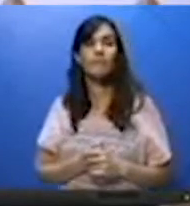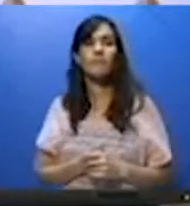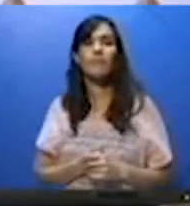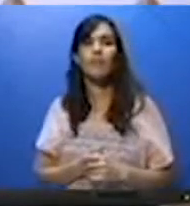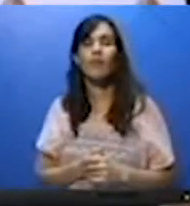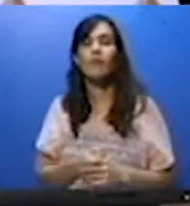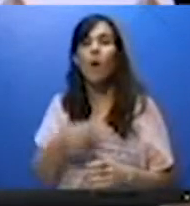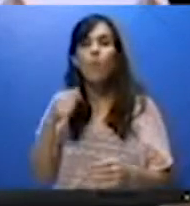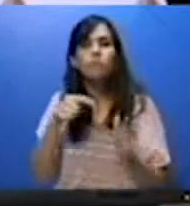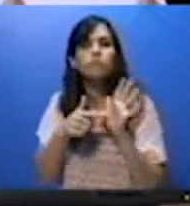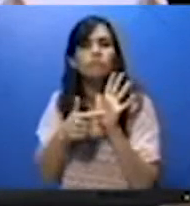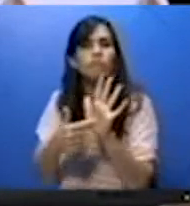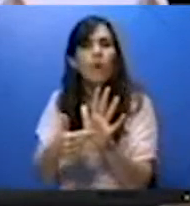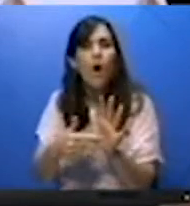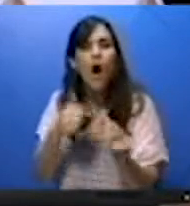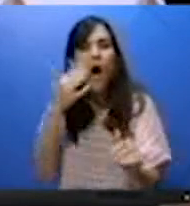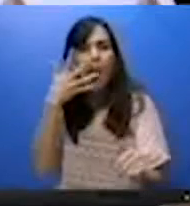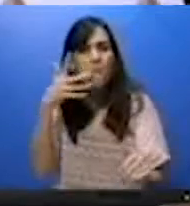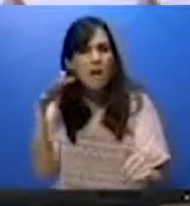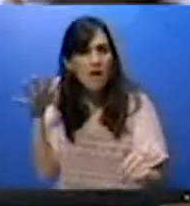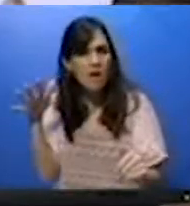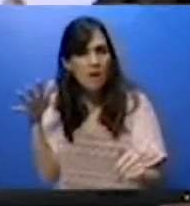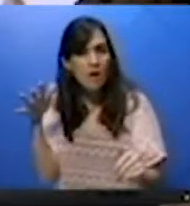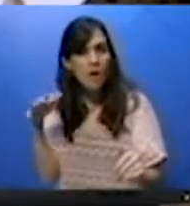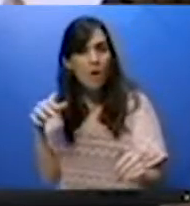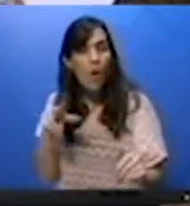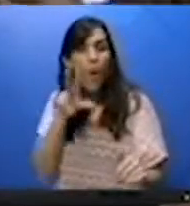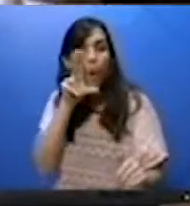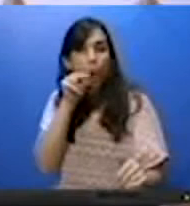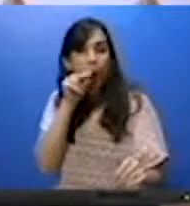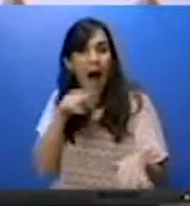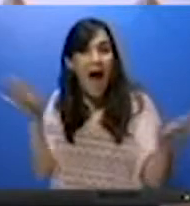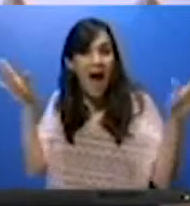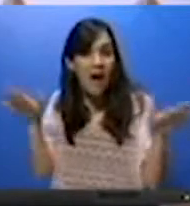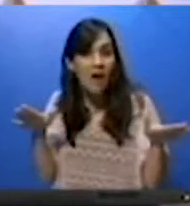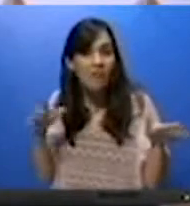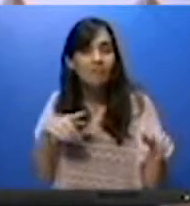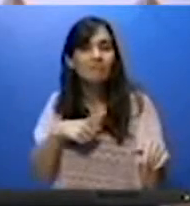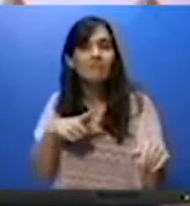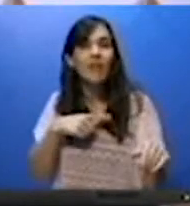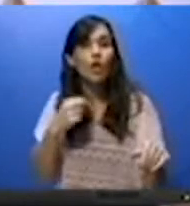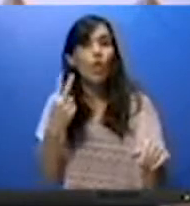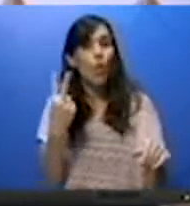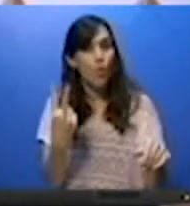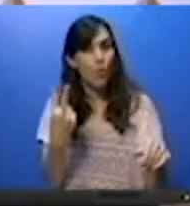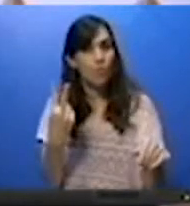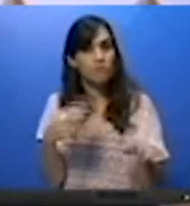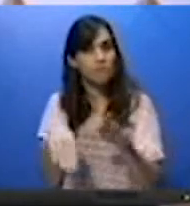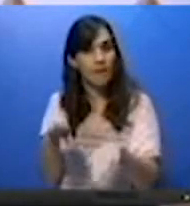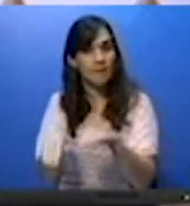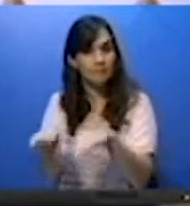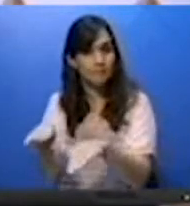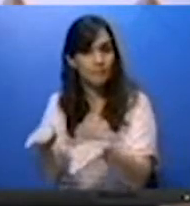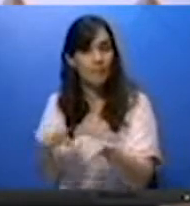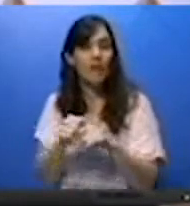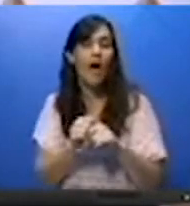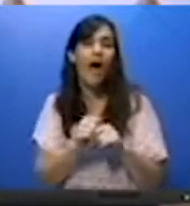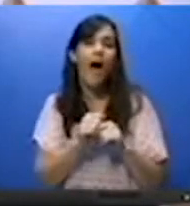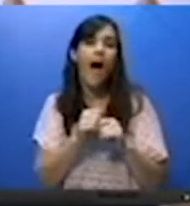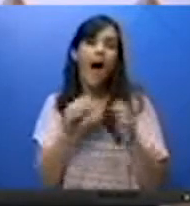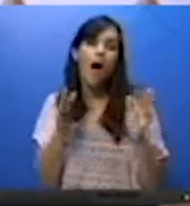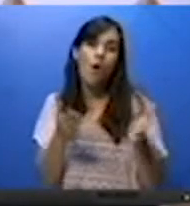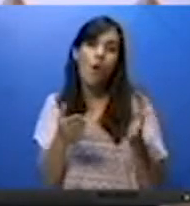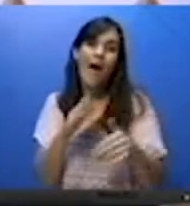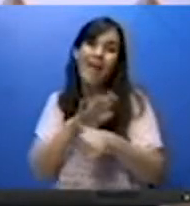vou mostrar para criança o ganso tem duas perninhas a tartaruga tem quatro perninhas